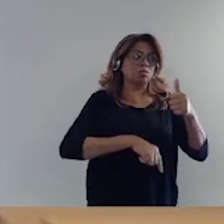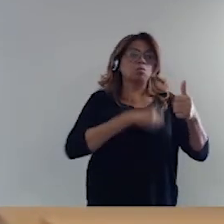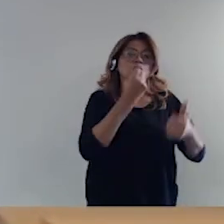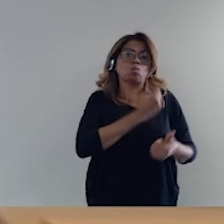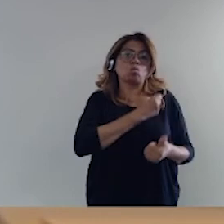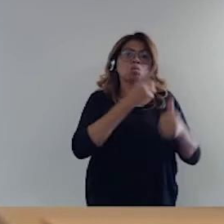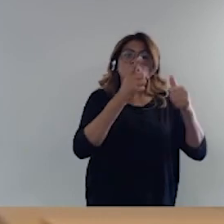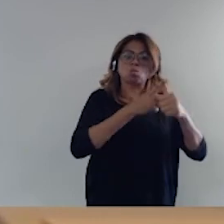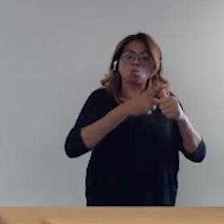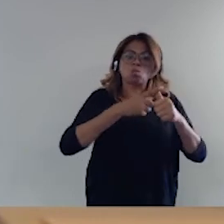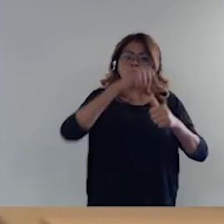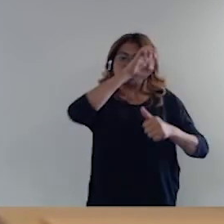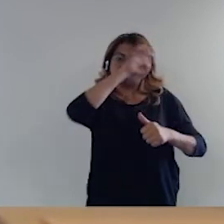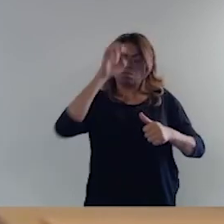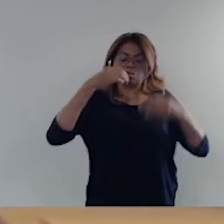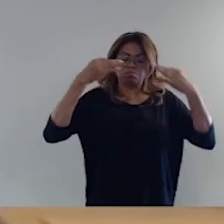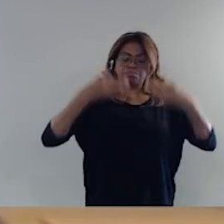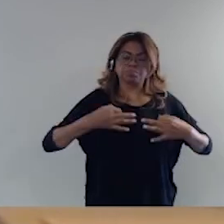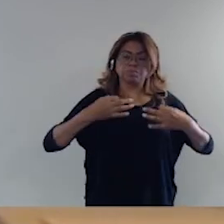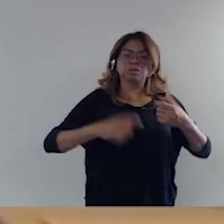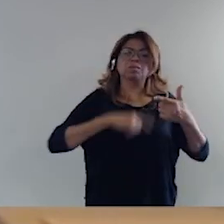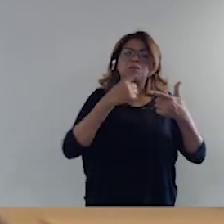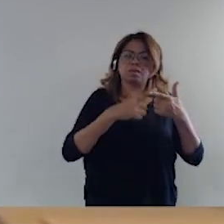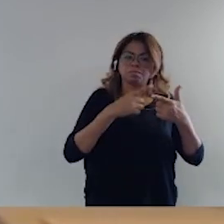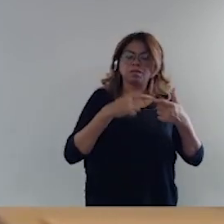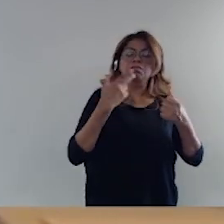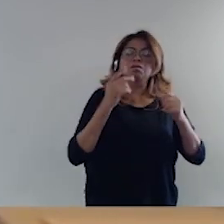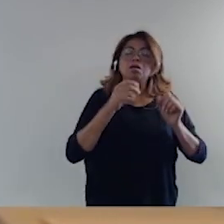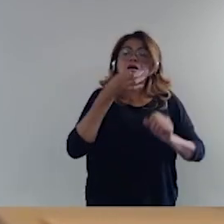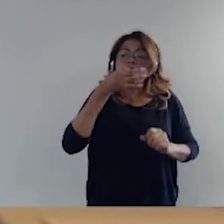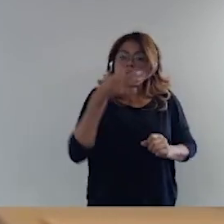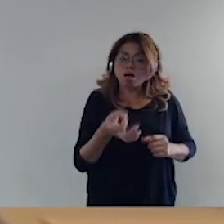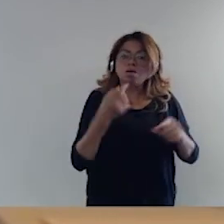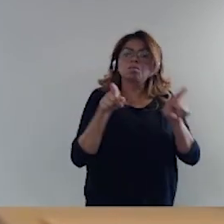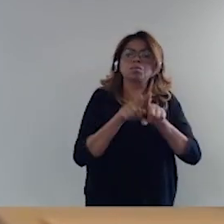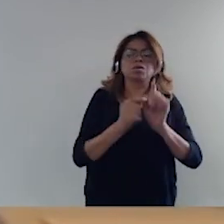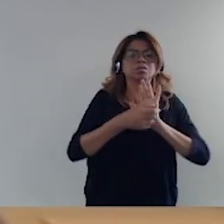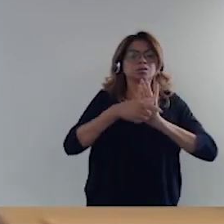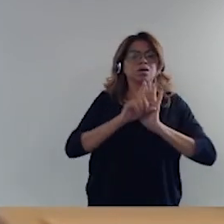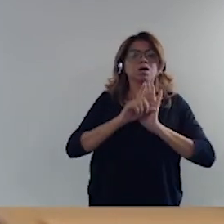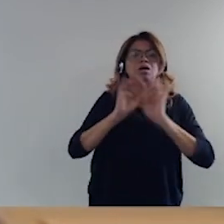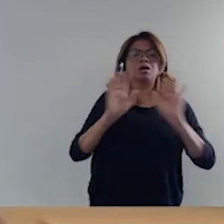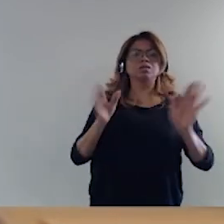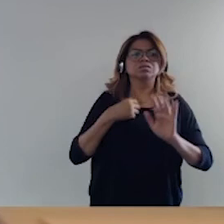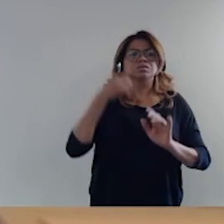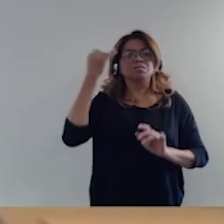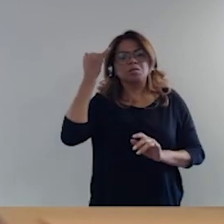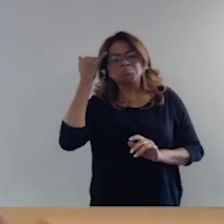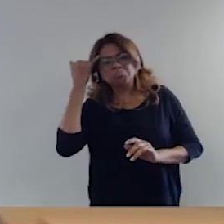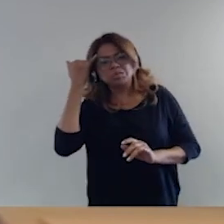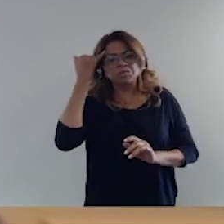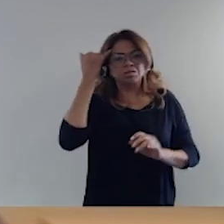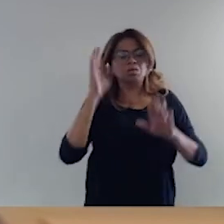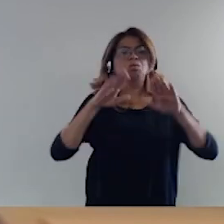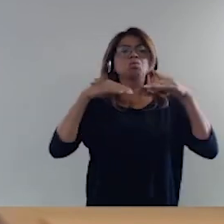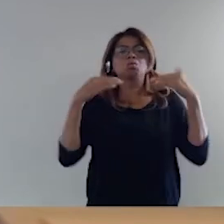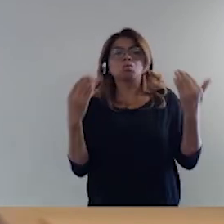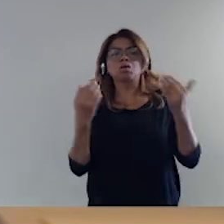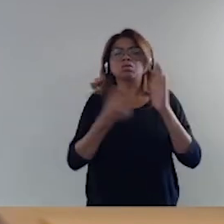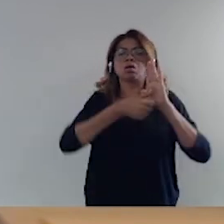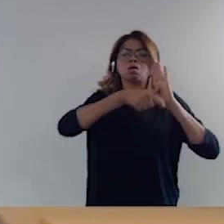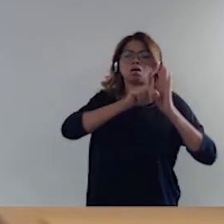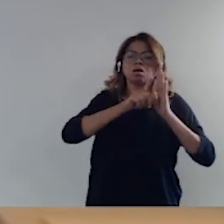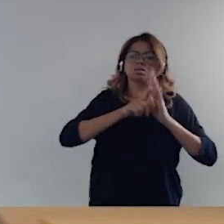a integridade. Acho que a integridade vem antes da ideologia, a integridade vem